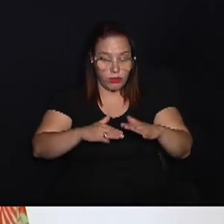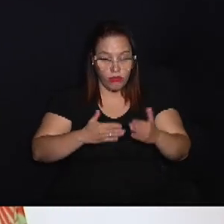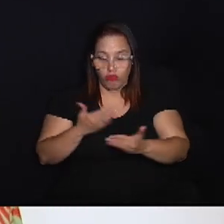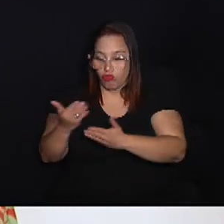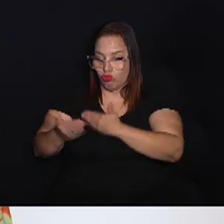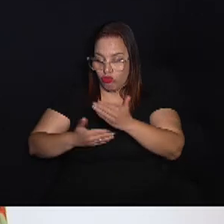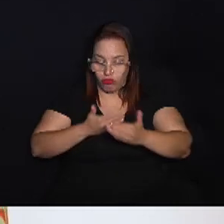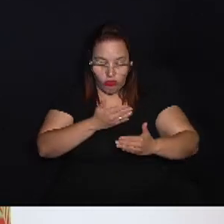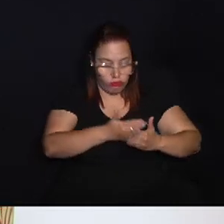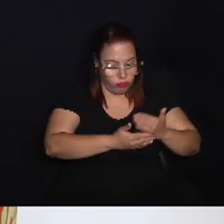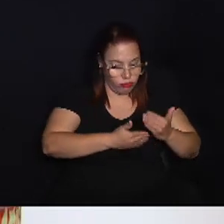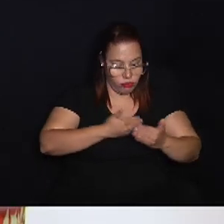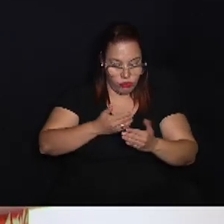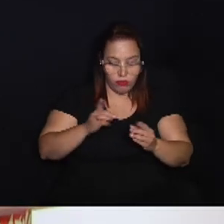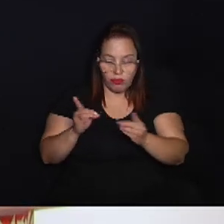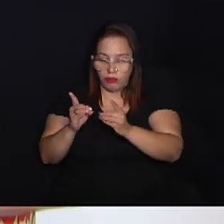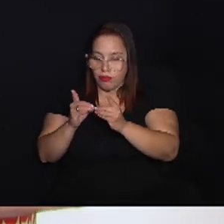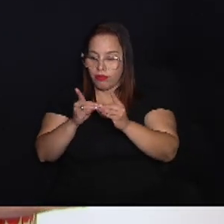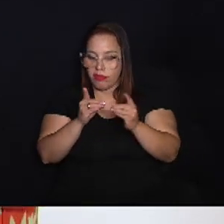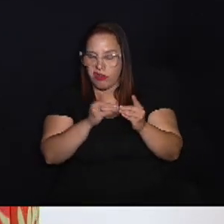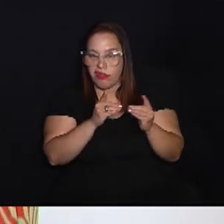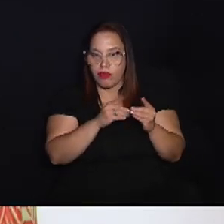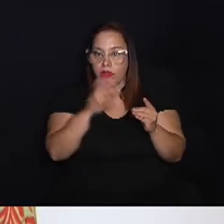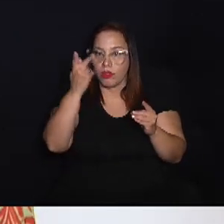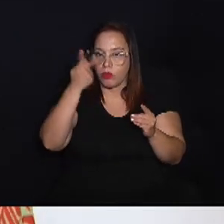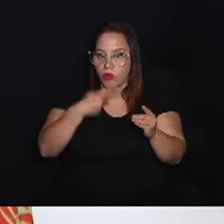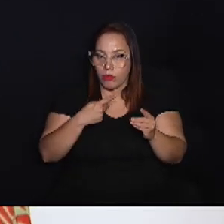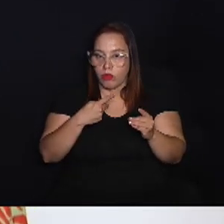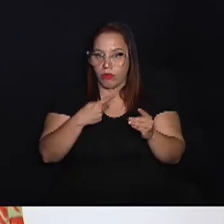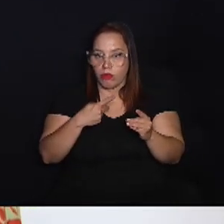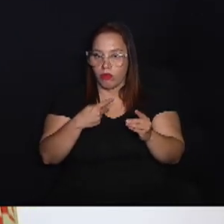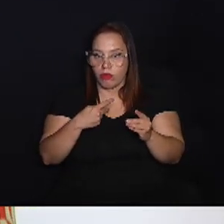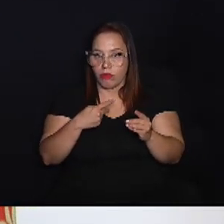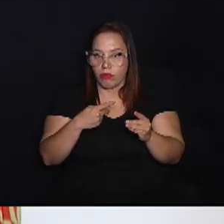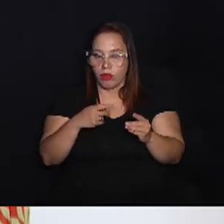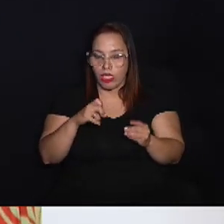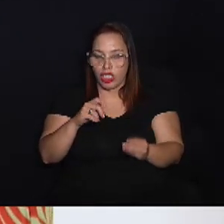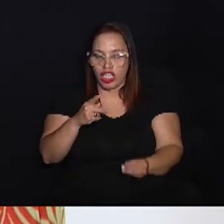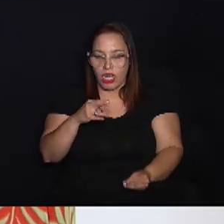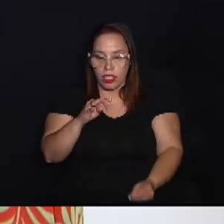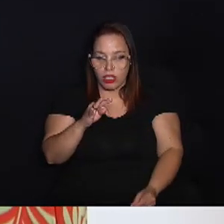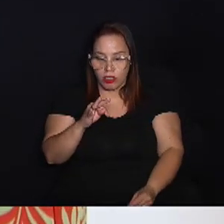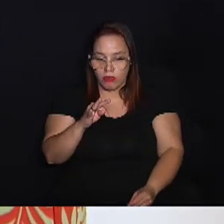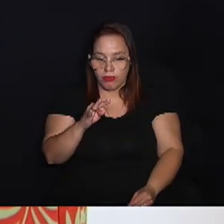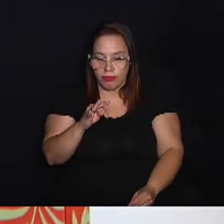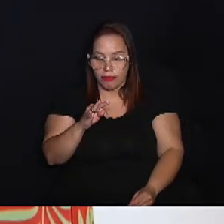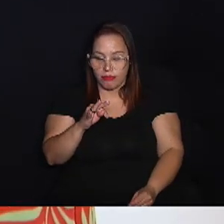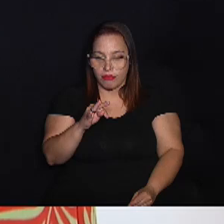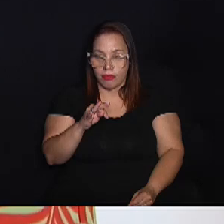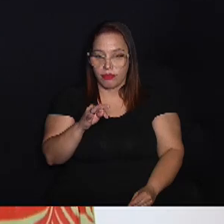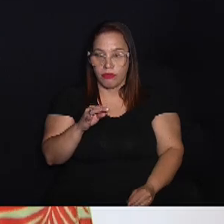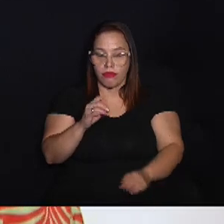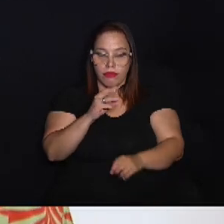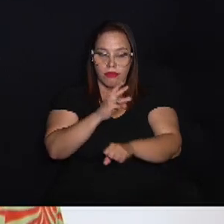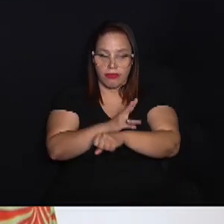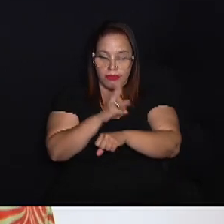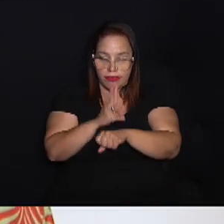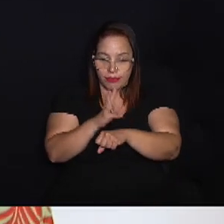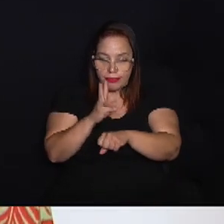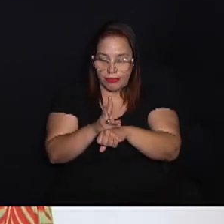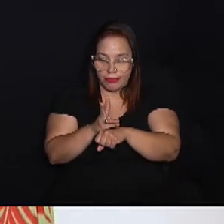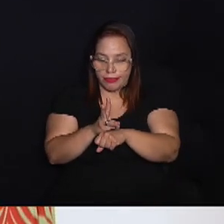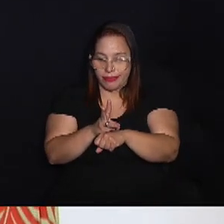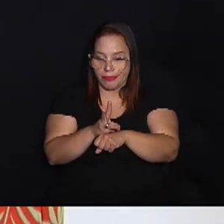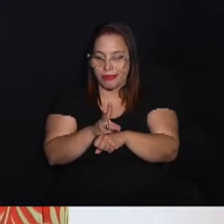interação, e o atendimento propriamente dito se dá através de chat, se dá através de WhatsApp,